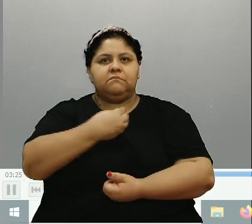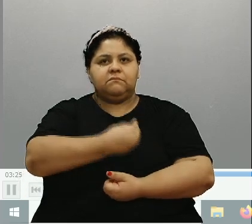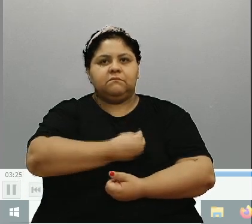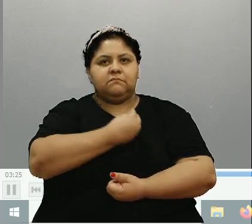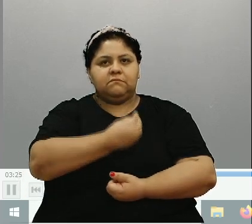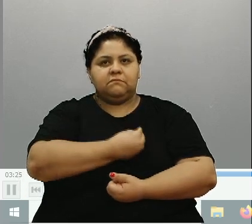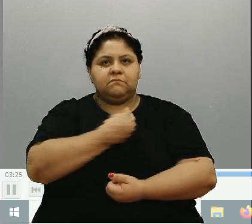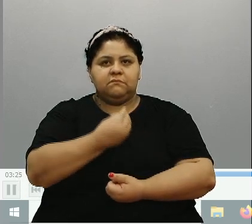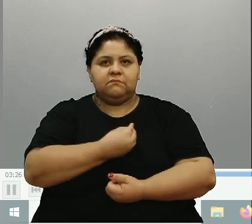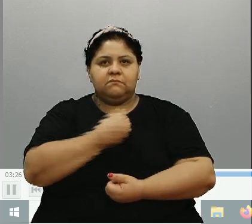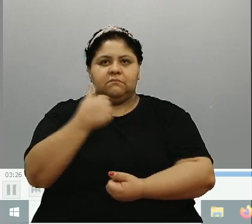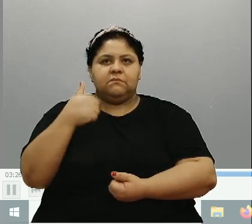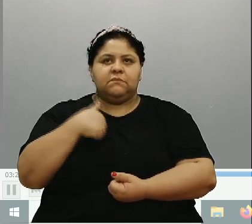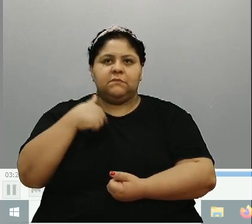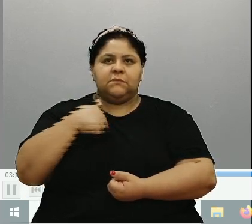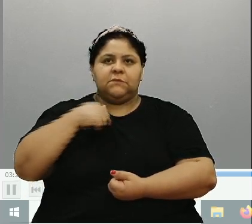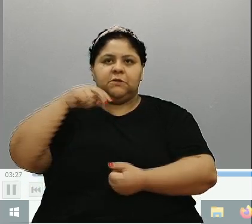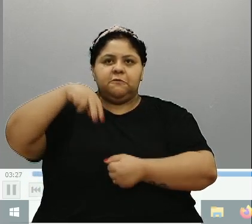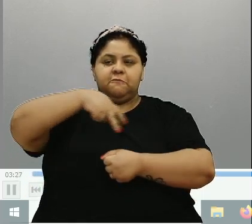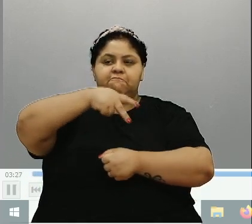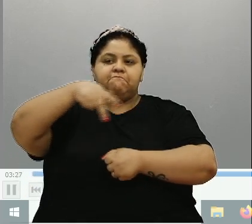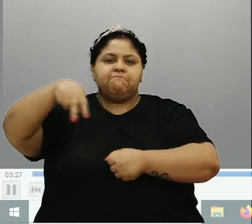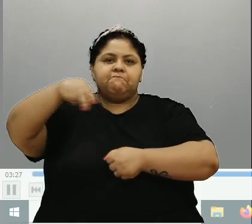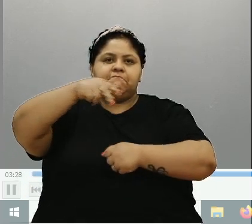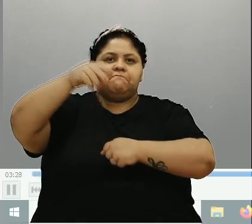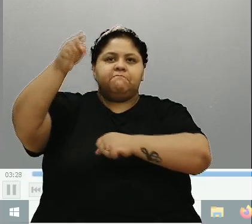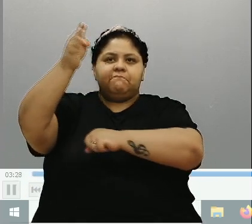eu votei por esse Brasil.